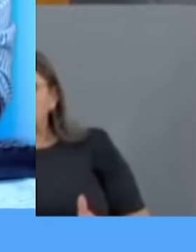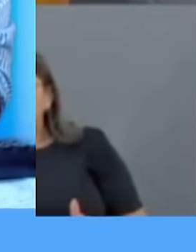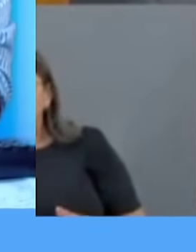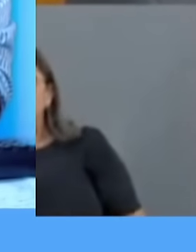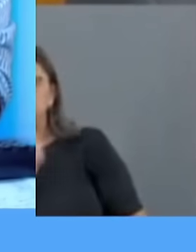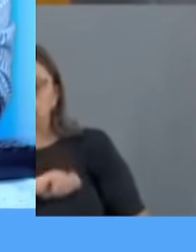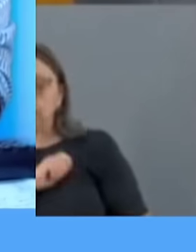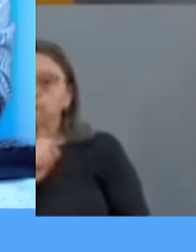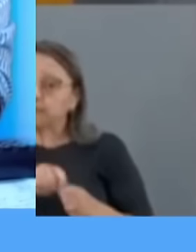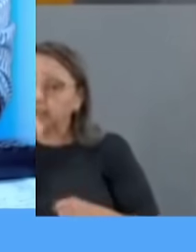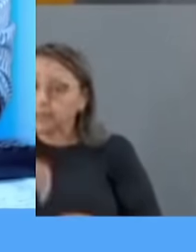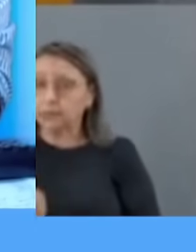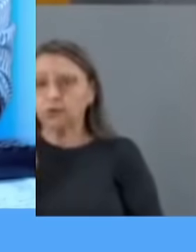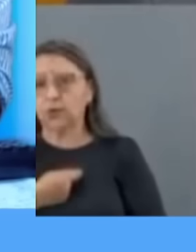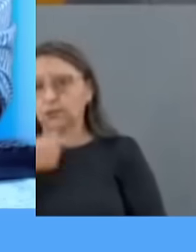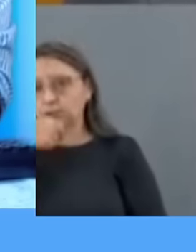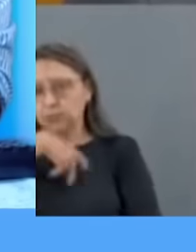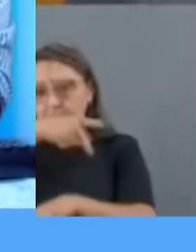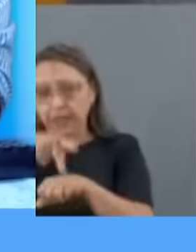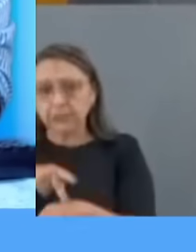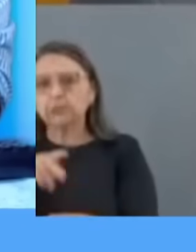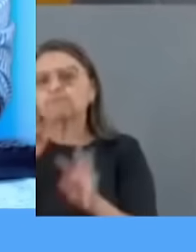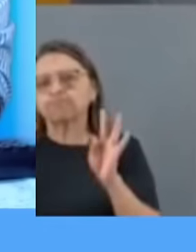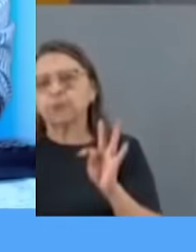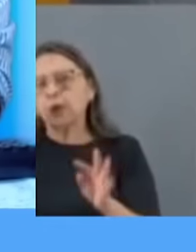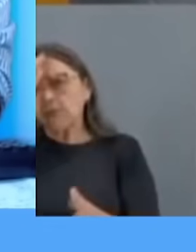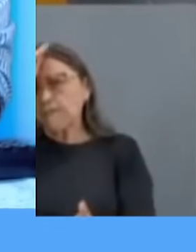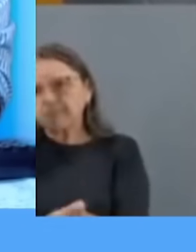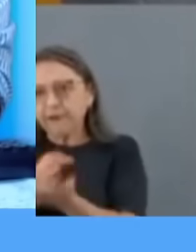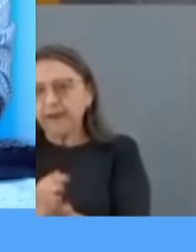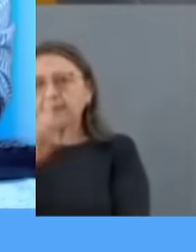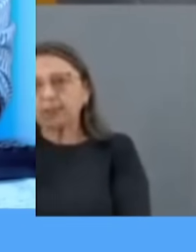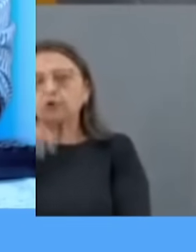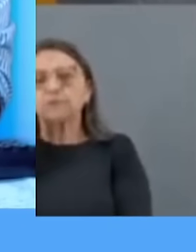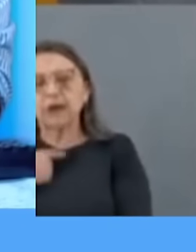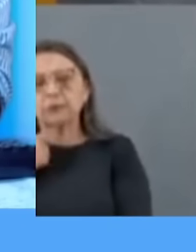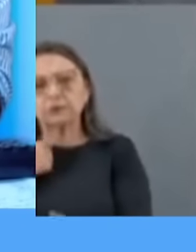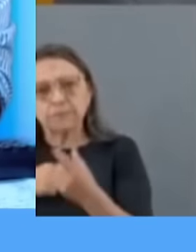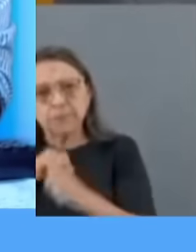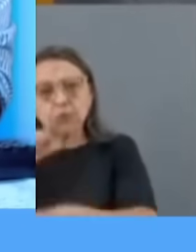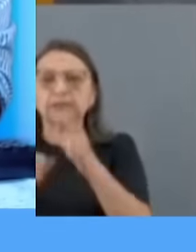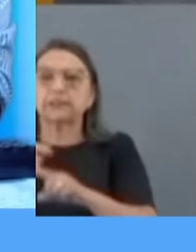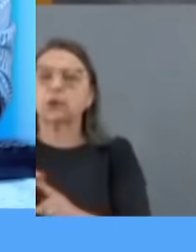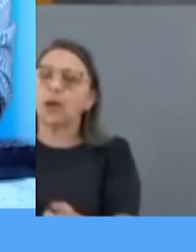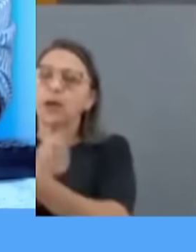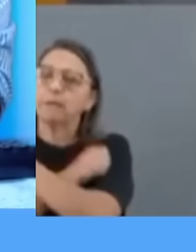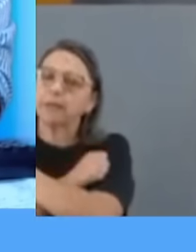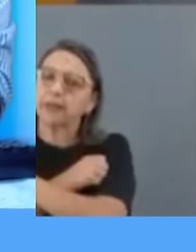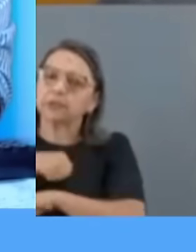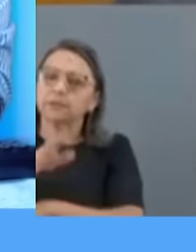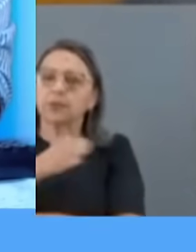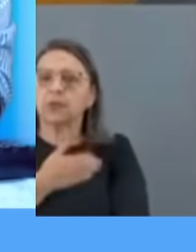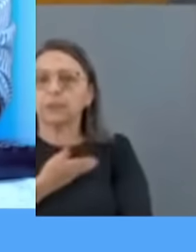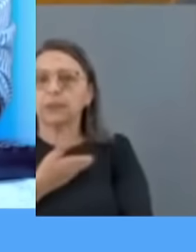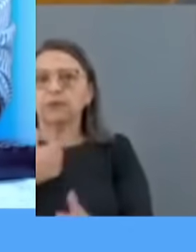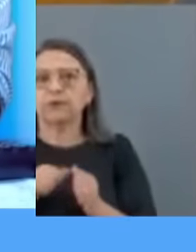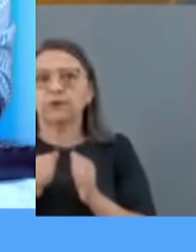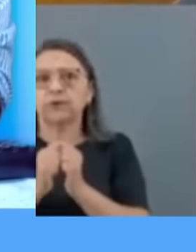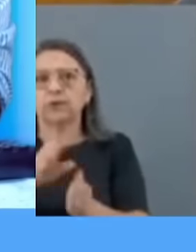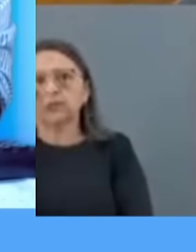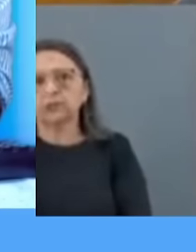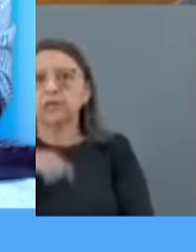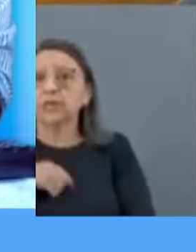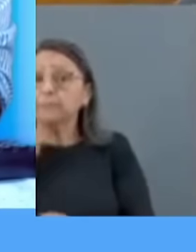aqui no nosso país. Com fé em Deus, nós vamos reverter isso aí. Um abraço, meu amigo, fique com Deus. Ele mandou isso para o